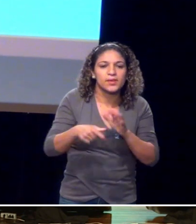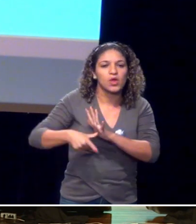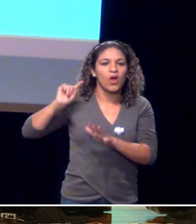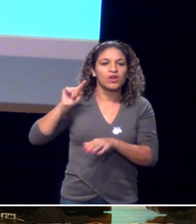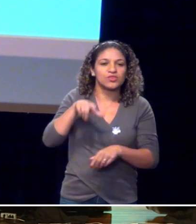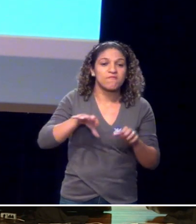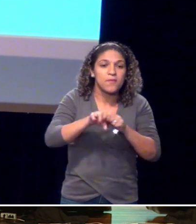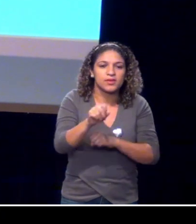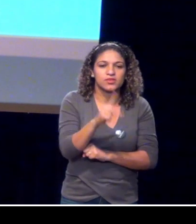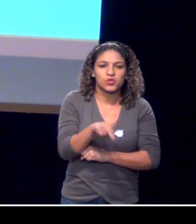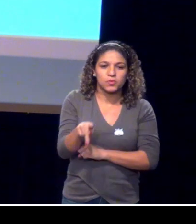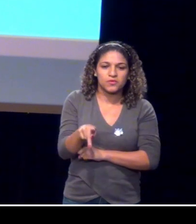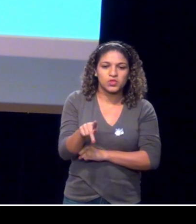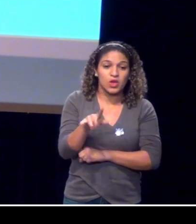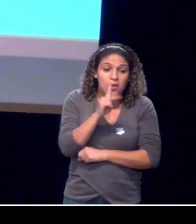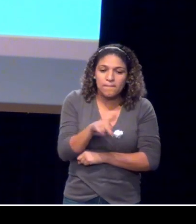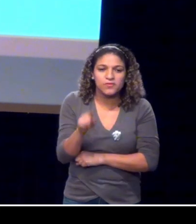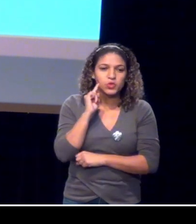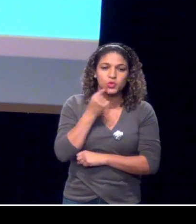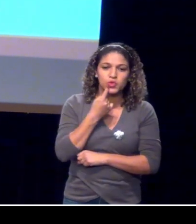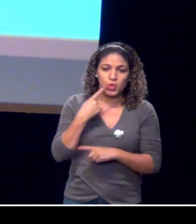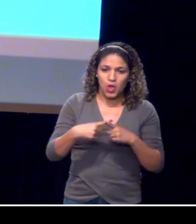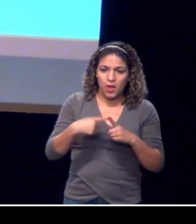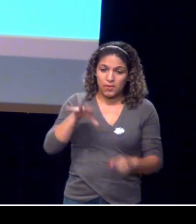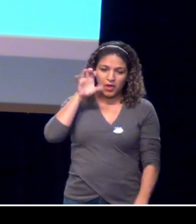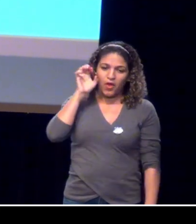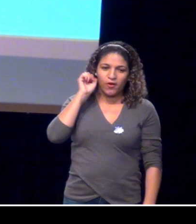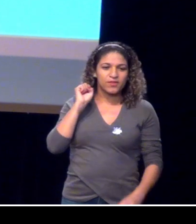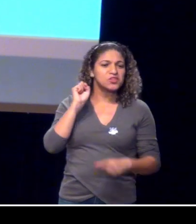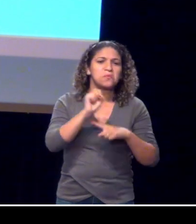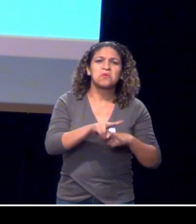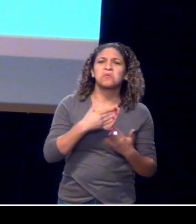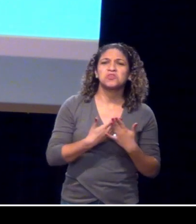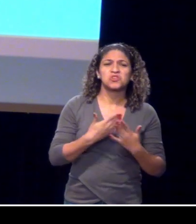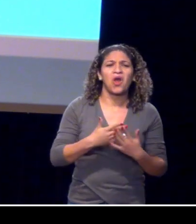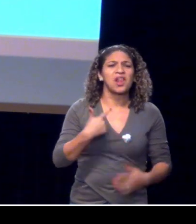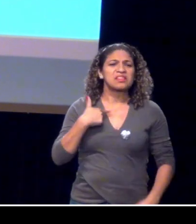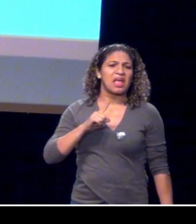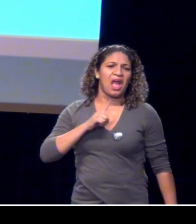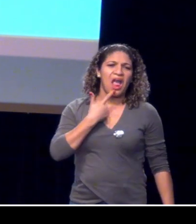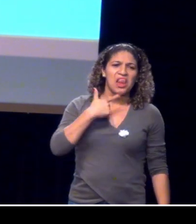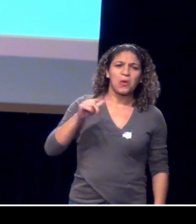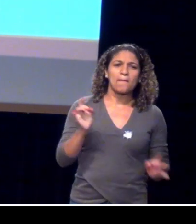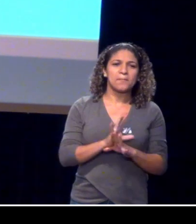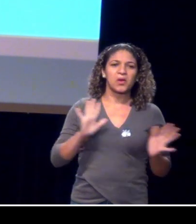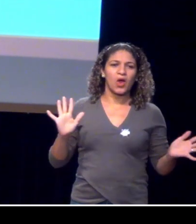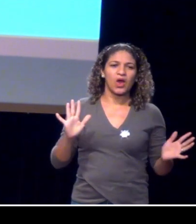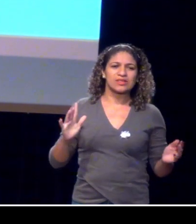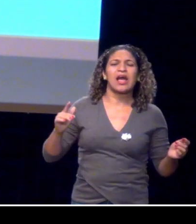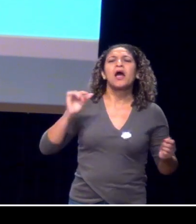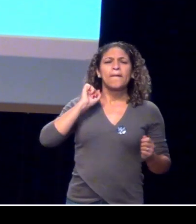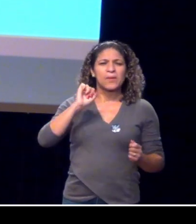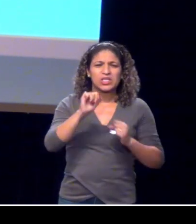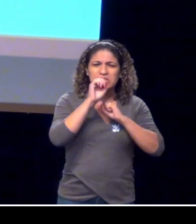professores de surdos, porque os ouvintes, eles chegam na escola, pelo menos com linguagem. Podemos fazer um